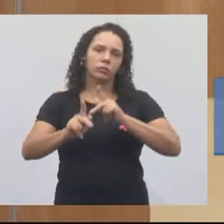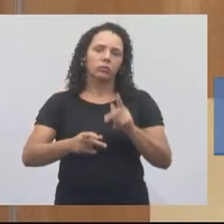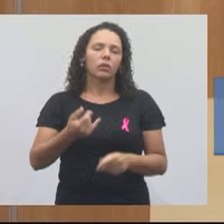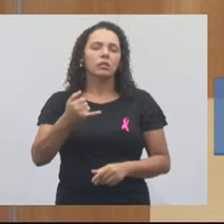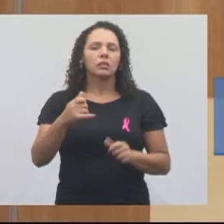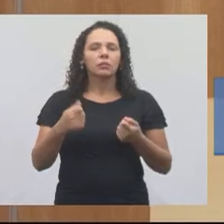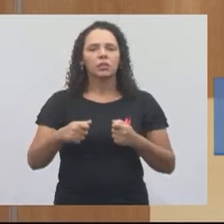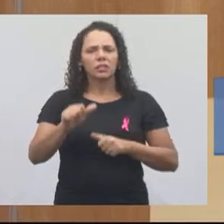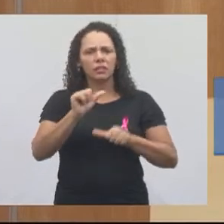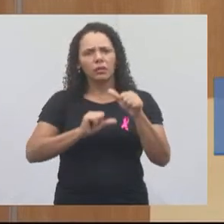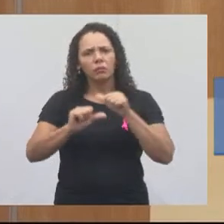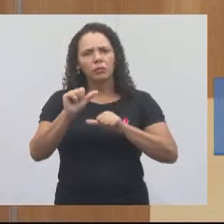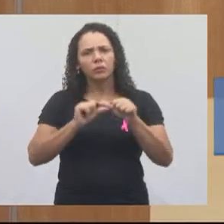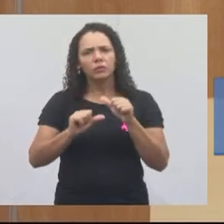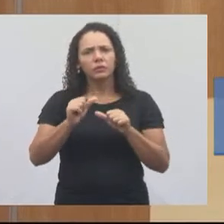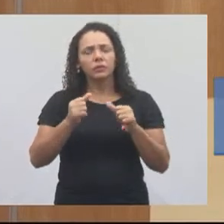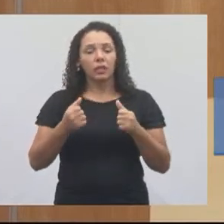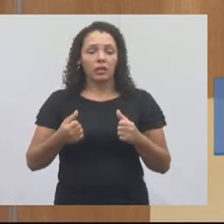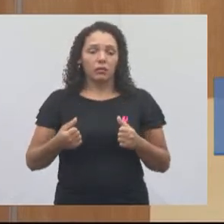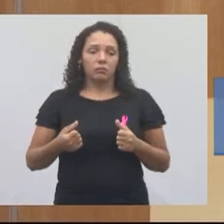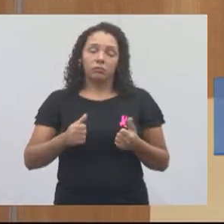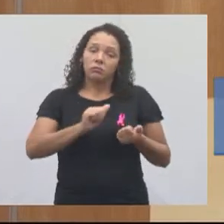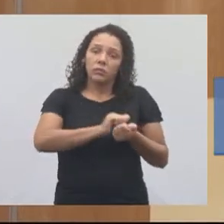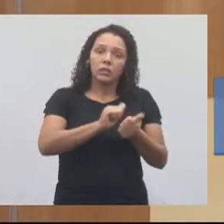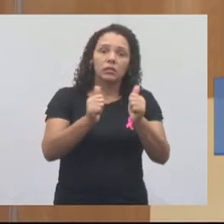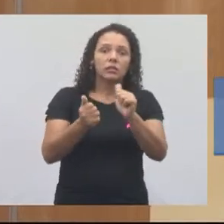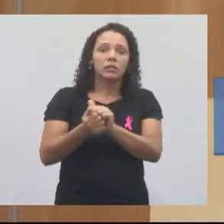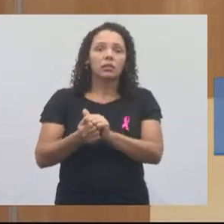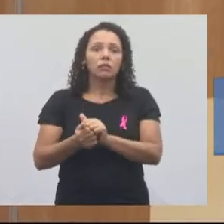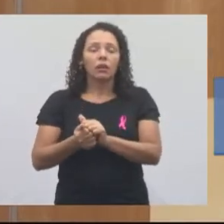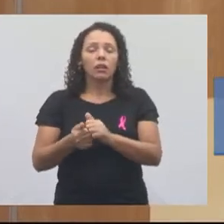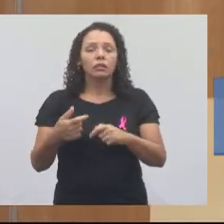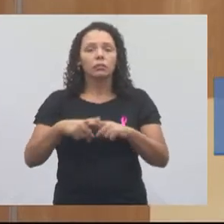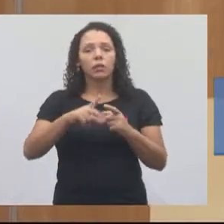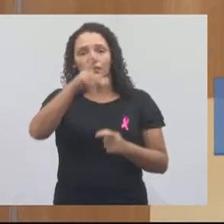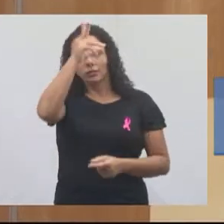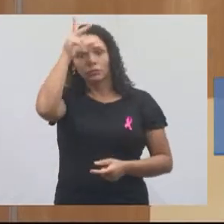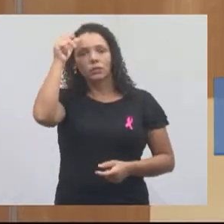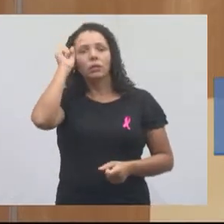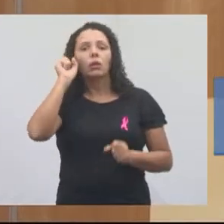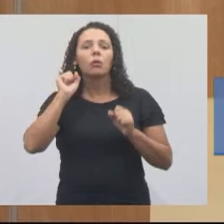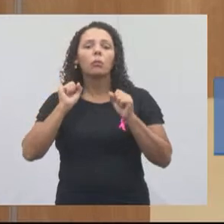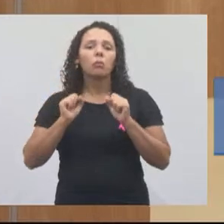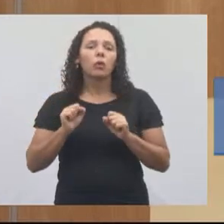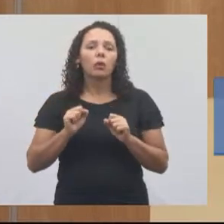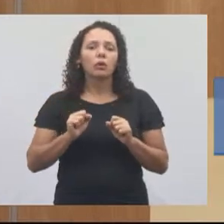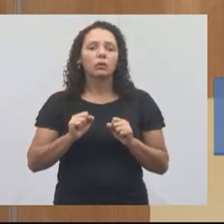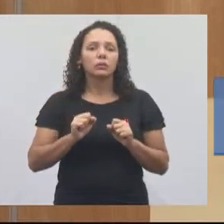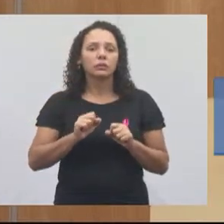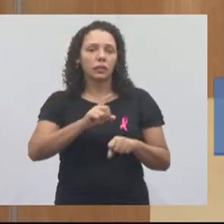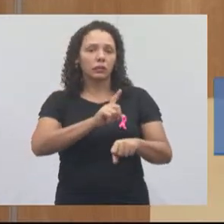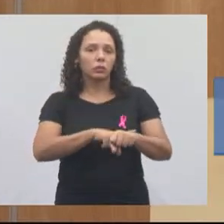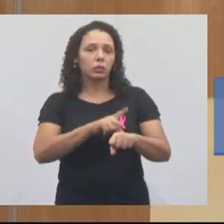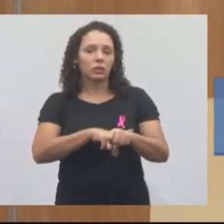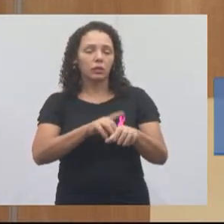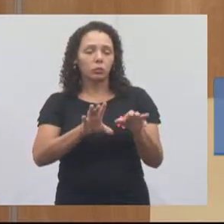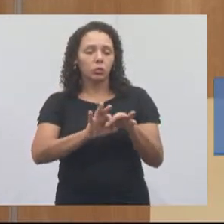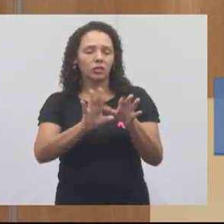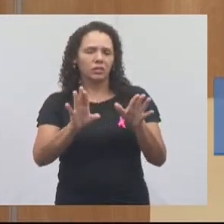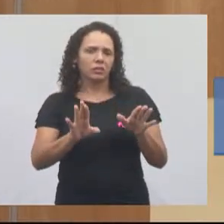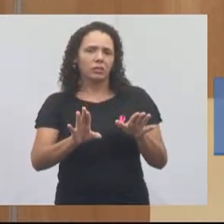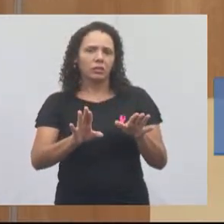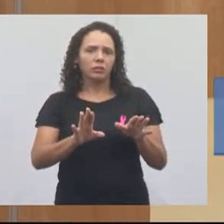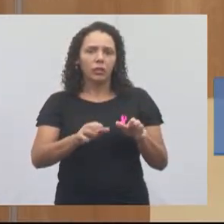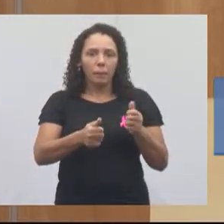algumas situações, que venha se adequar, mas que o poder público possa dar tempo e não chegar fechando,